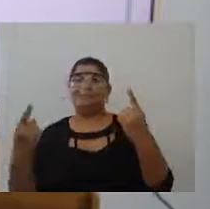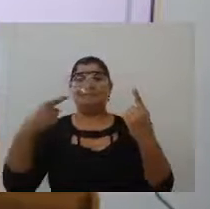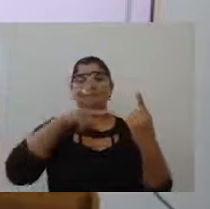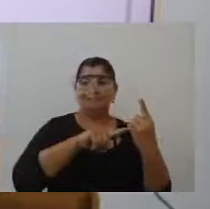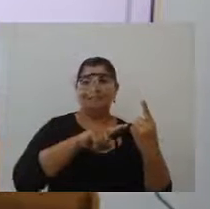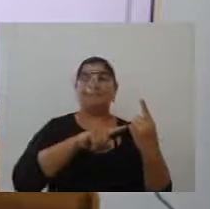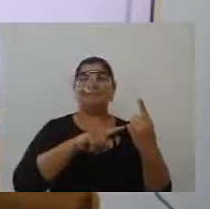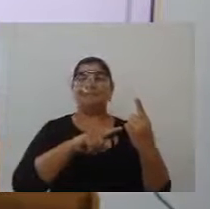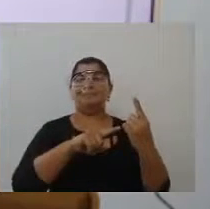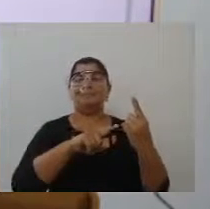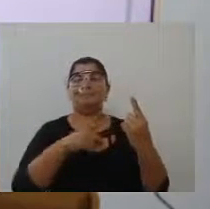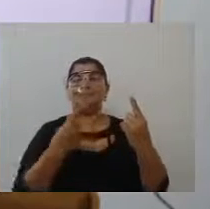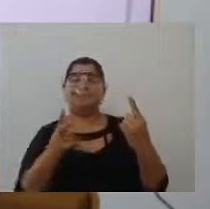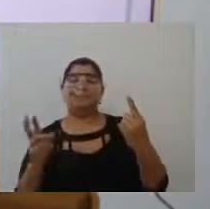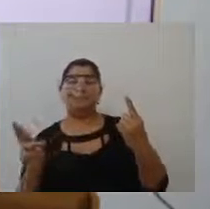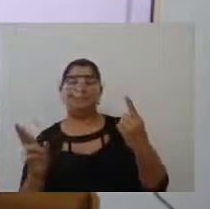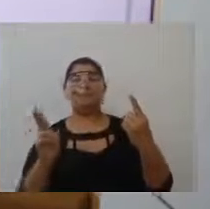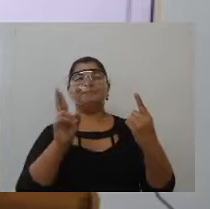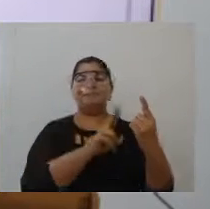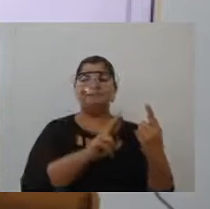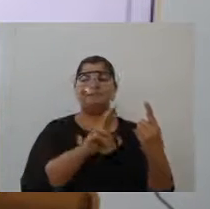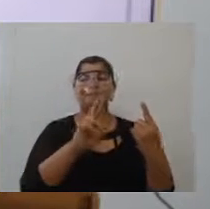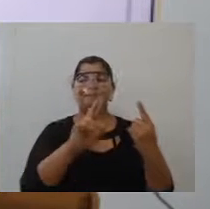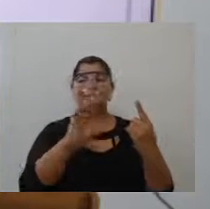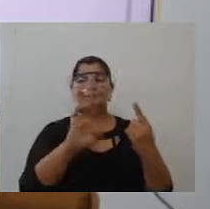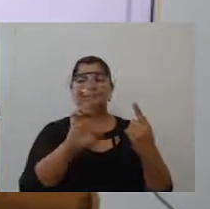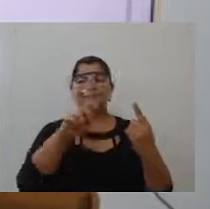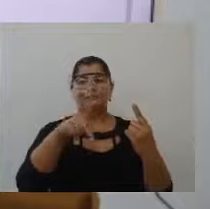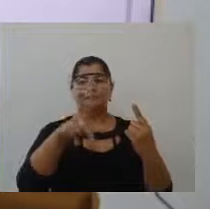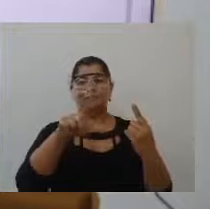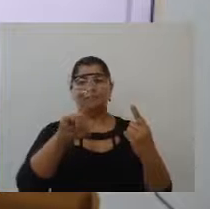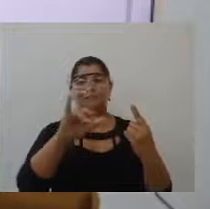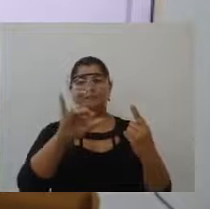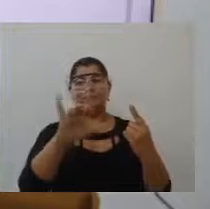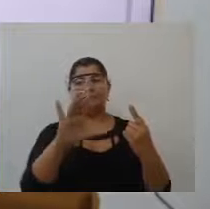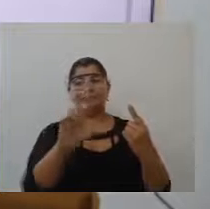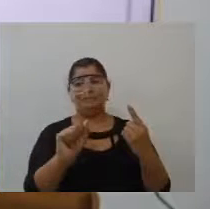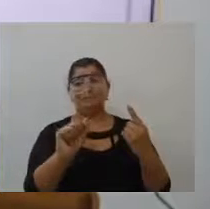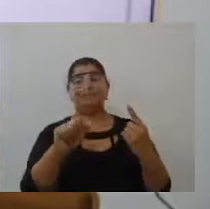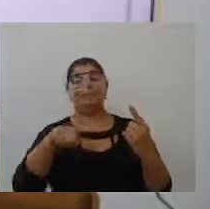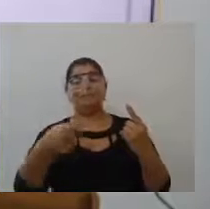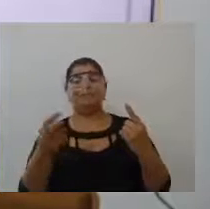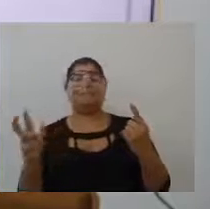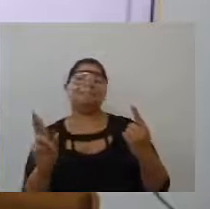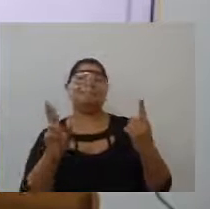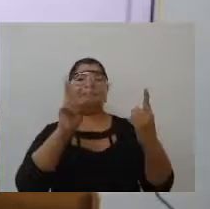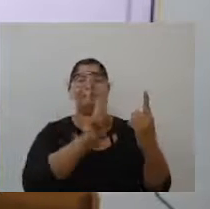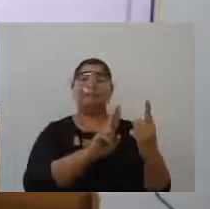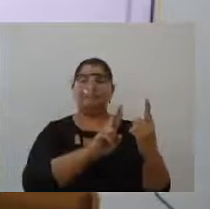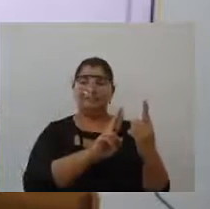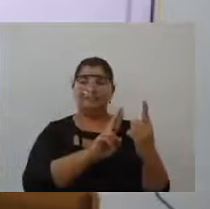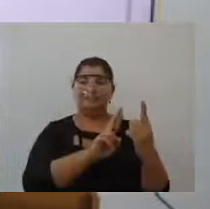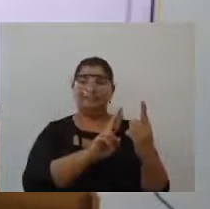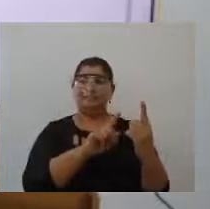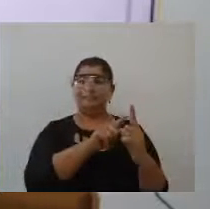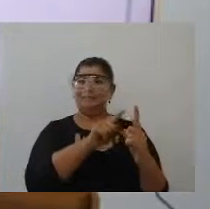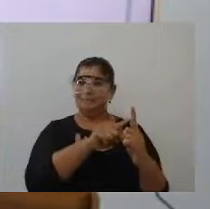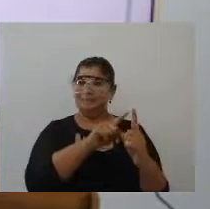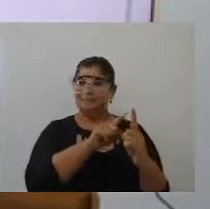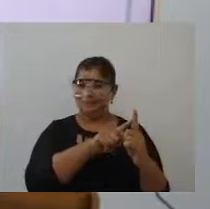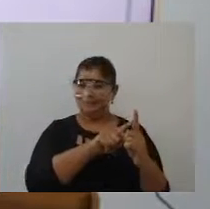direito de fazer uma réplica, ou seja, é dar uma resposta daquilo que foi colocado pelo